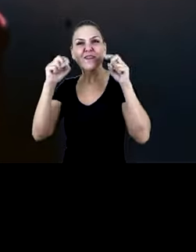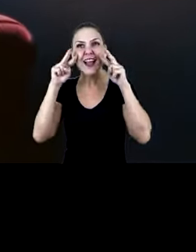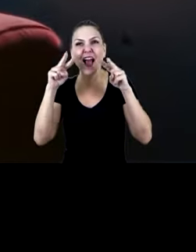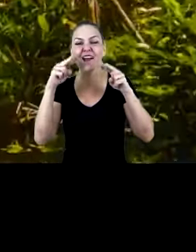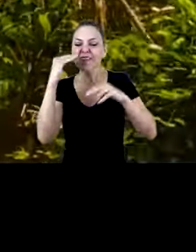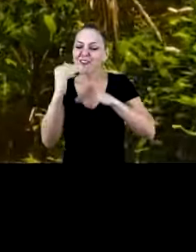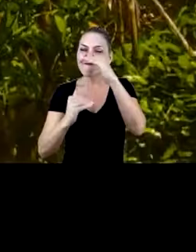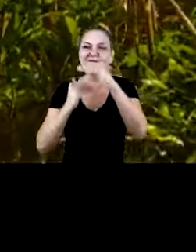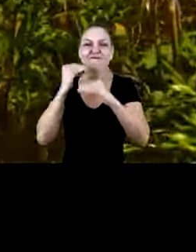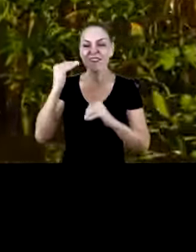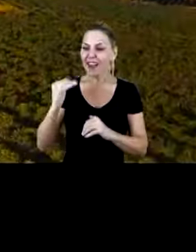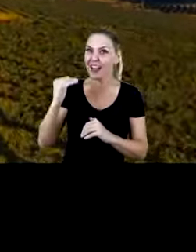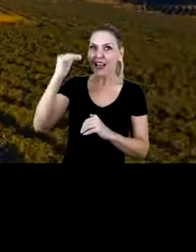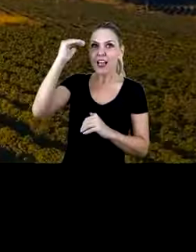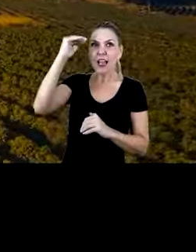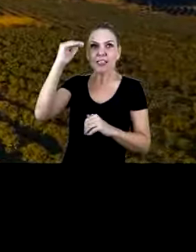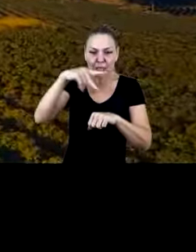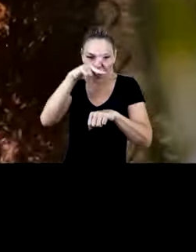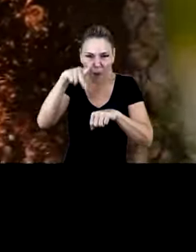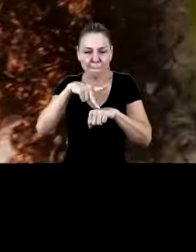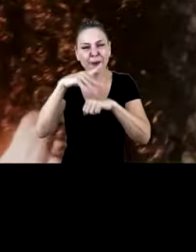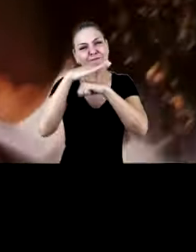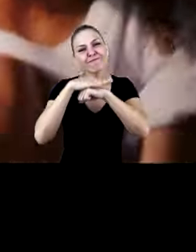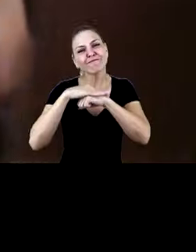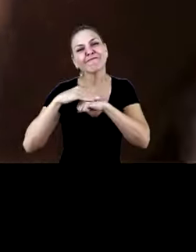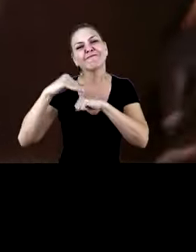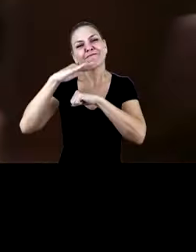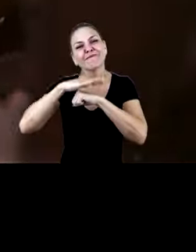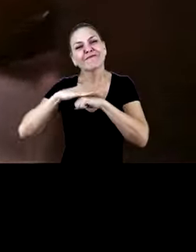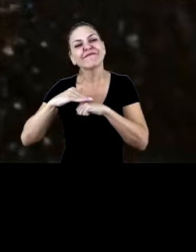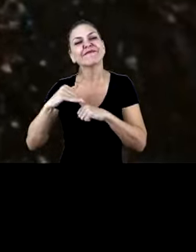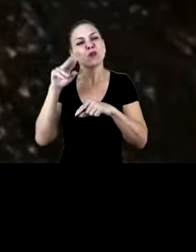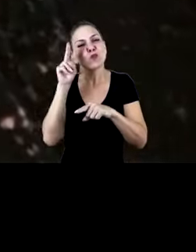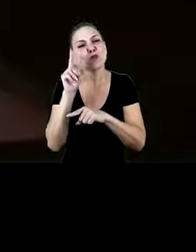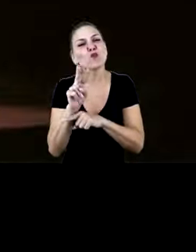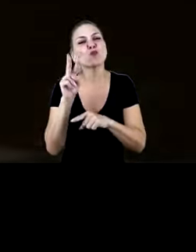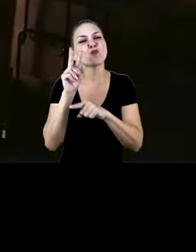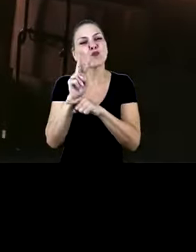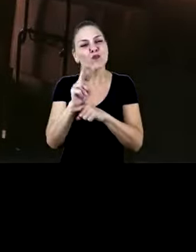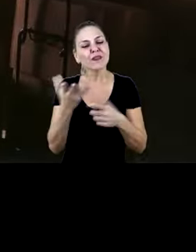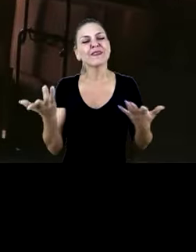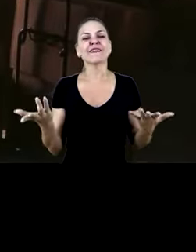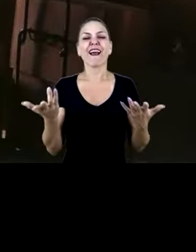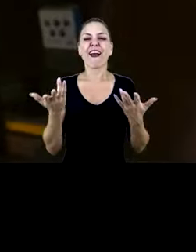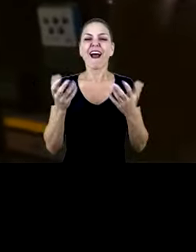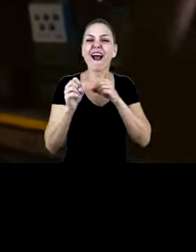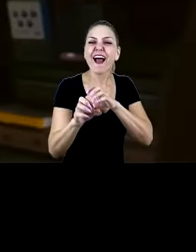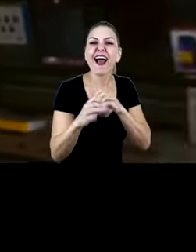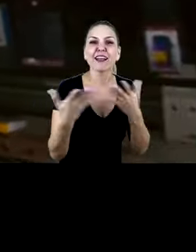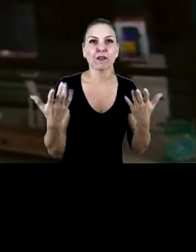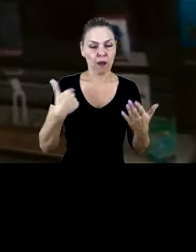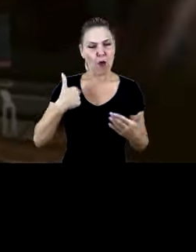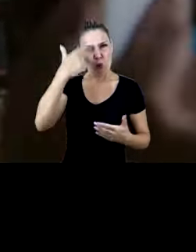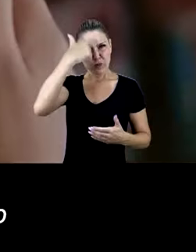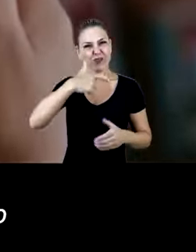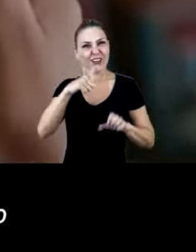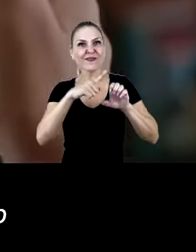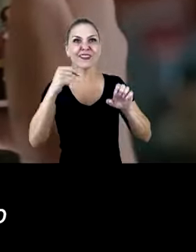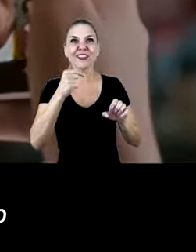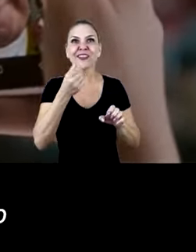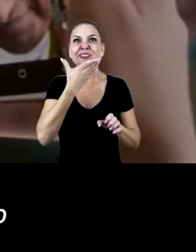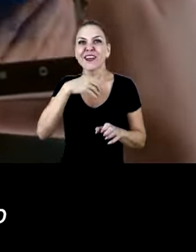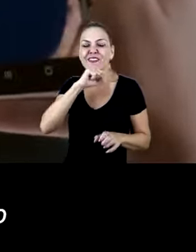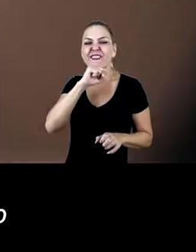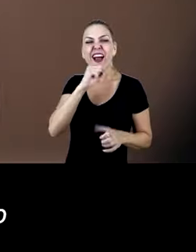crescendo filhos de uma mãe gentil que quer criar educar cuidar Eu Sou empreendedora pai